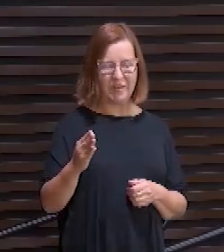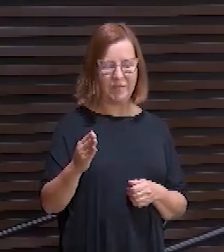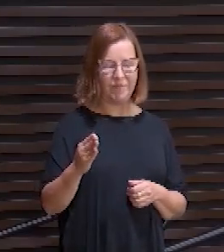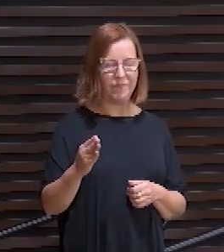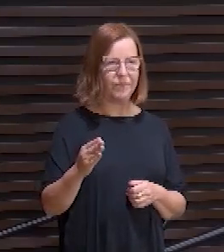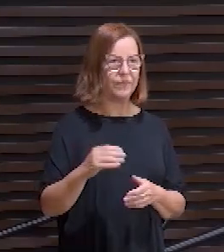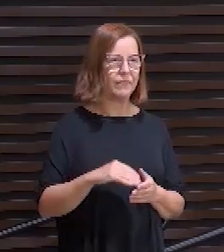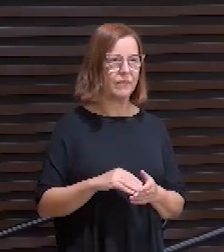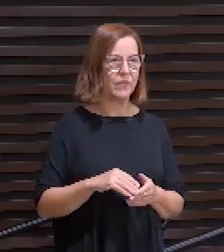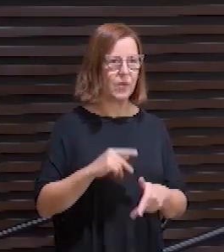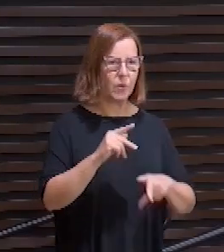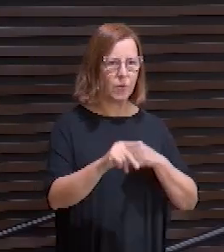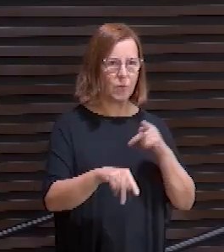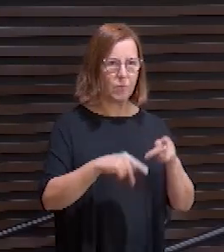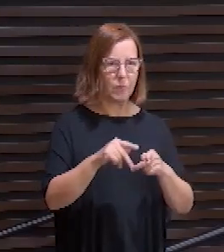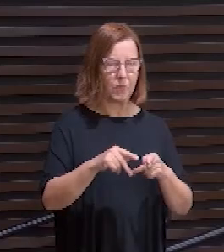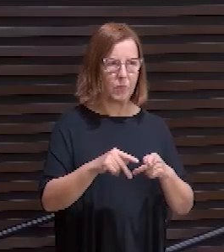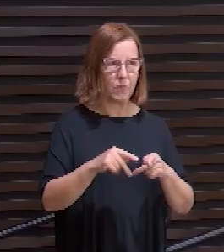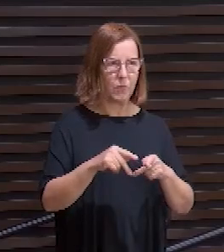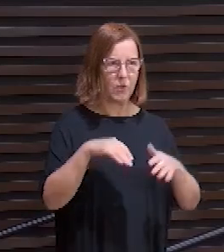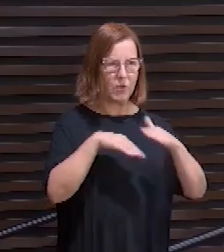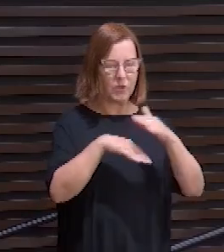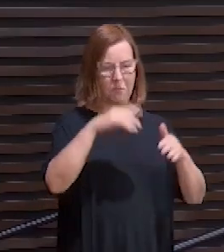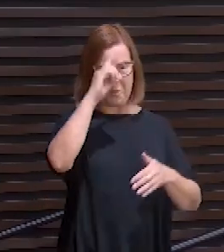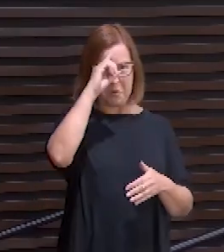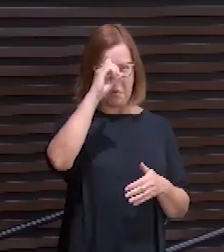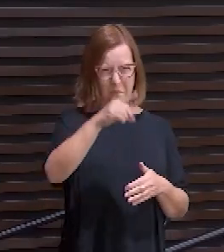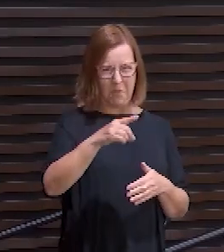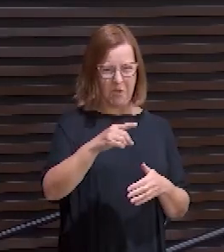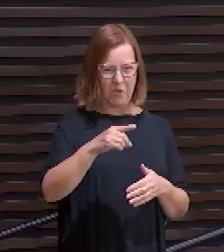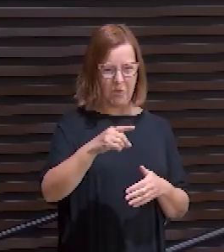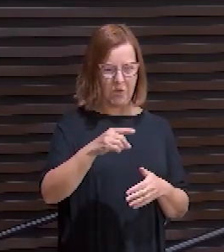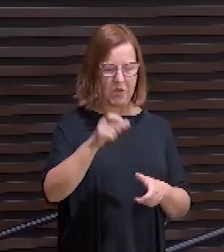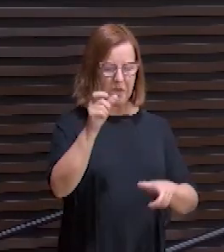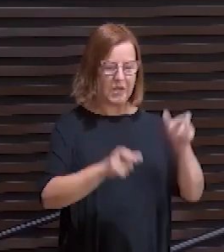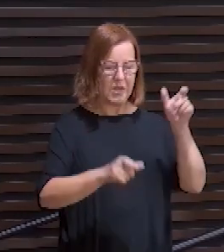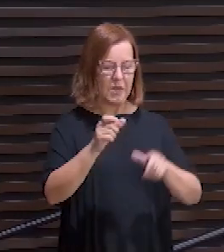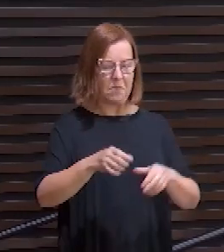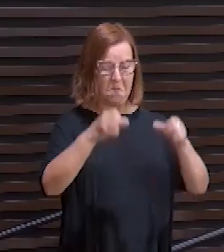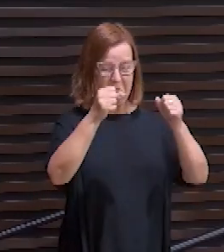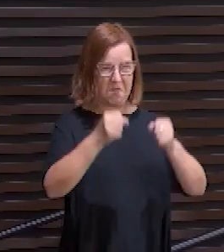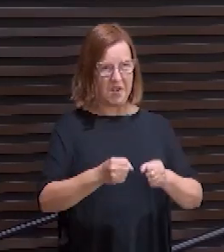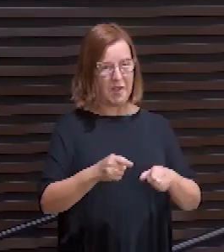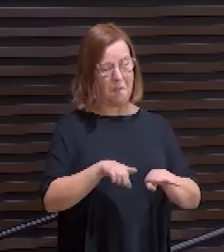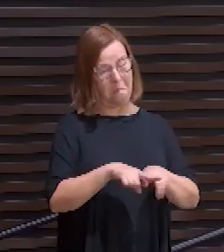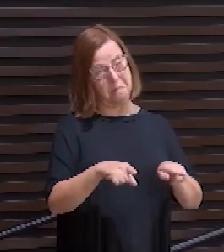Um povo que estava sob o domínio de poderosos perversos.